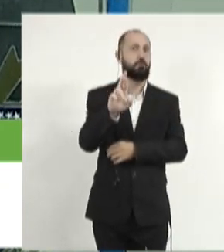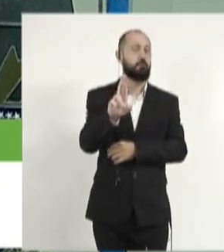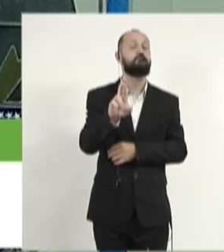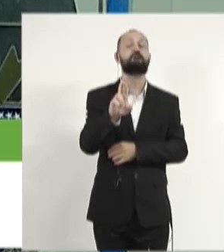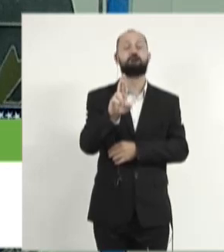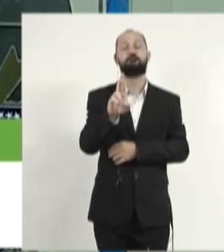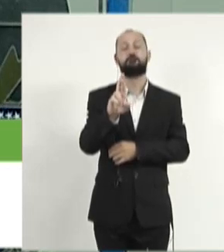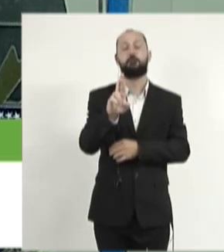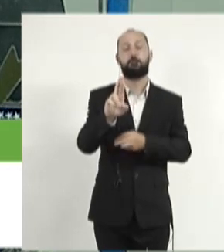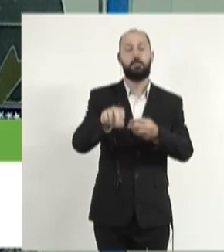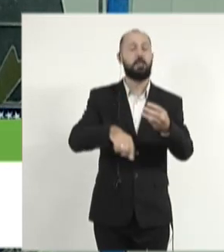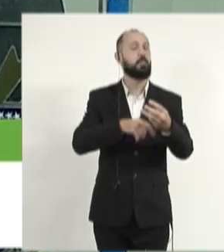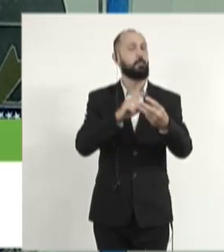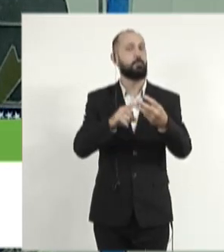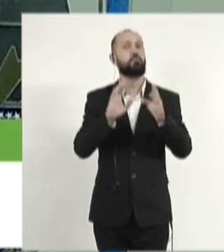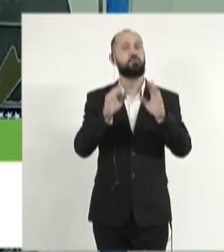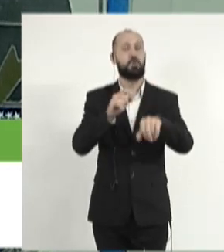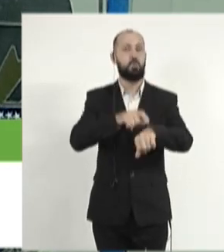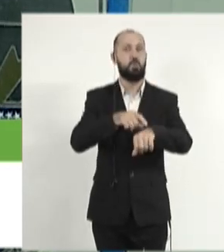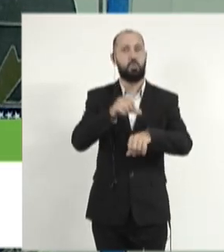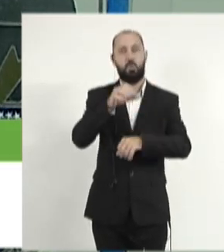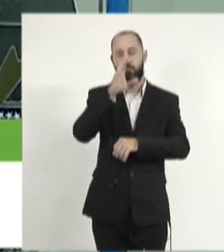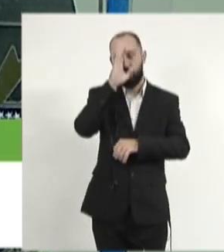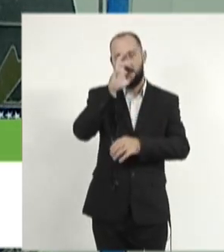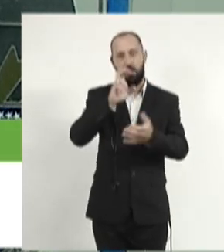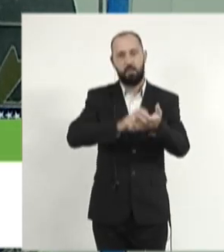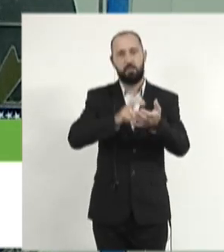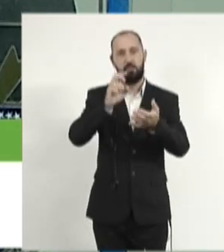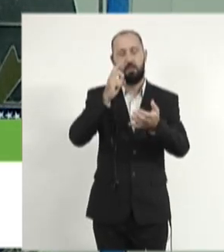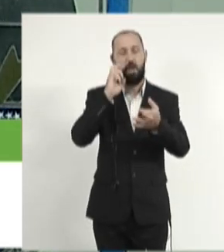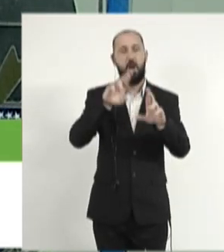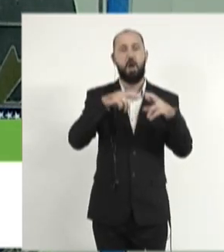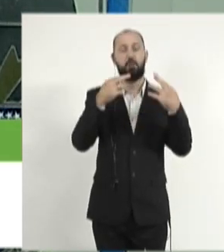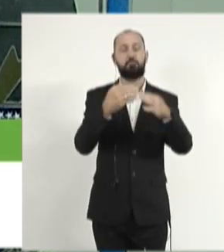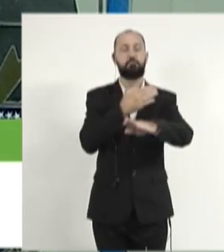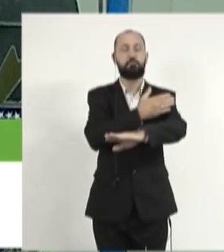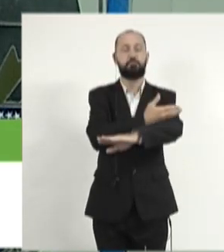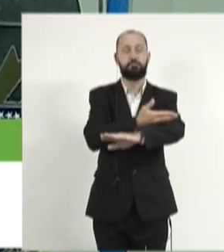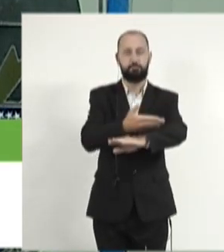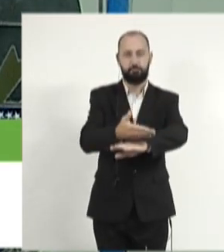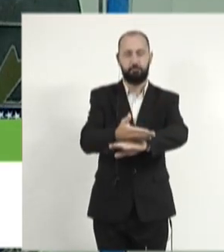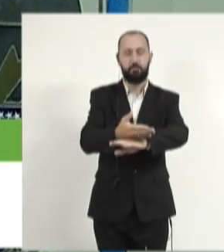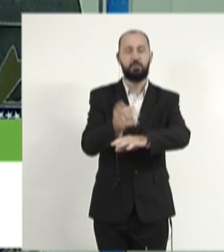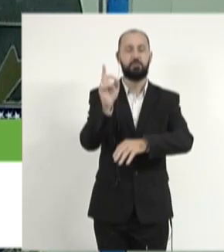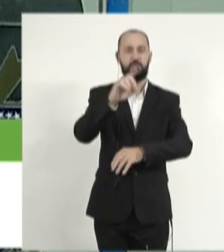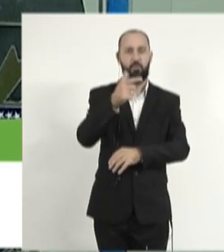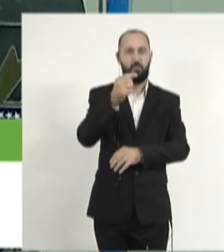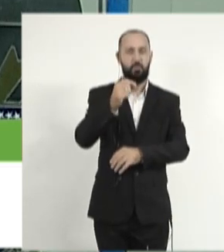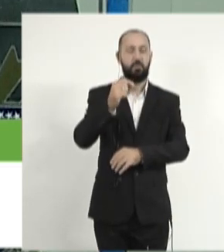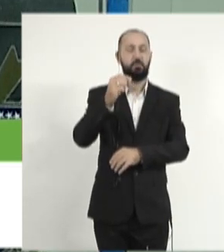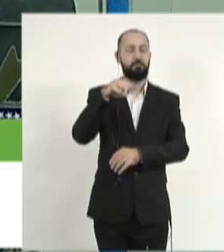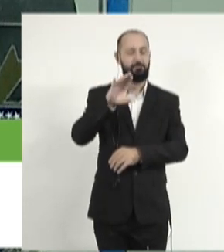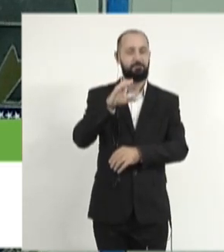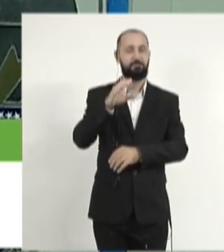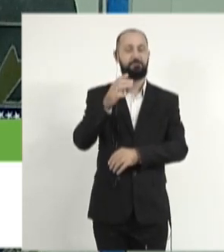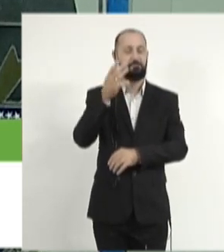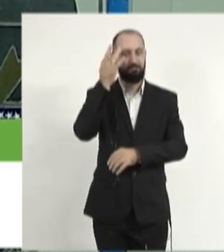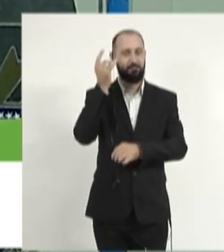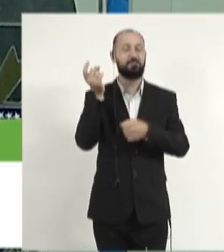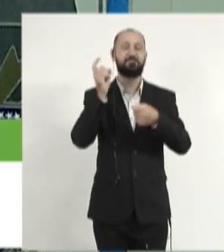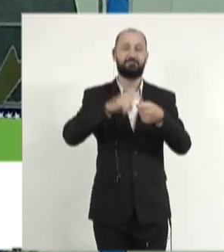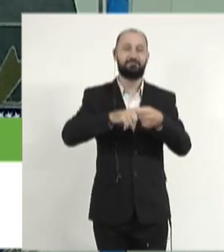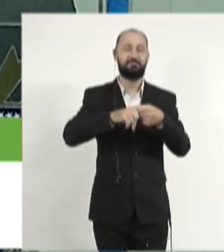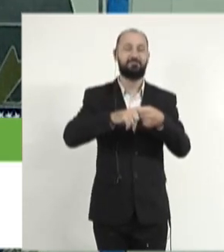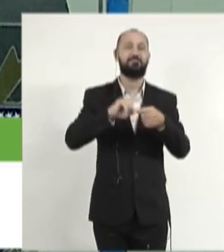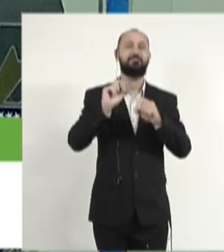Justiça e Redação. E em seguida, às 9 horas da manhã, a sessão ordinária de quarta-feira, 20 de março. E nós voltamos amanhã,